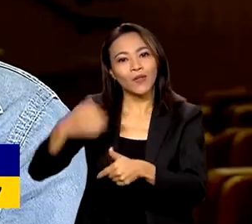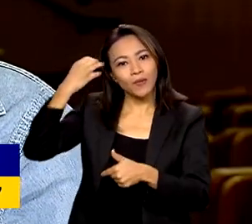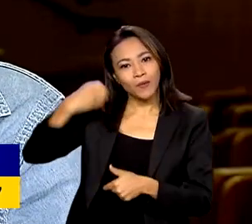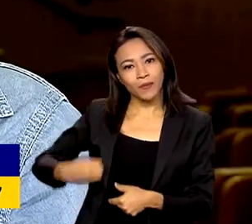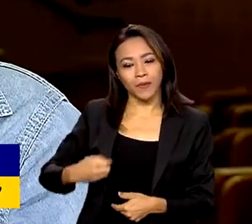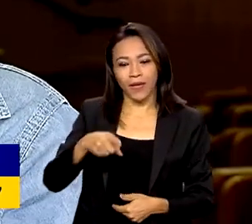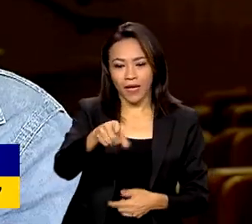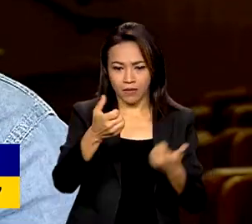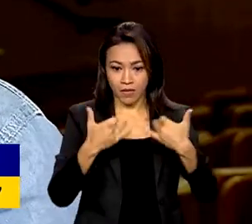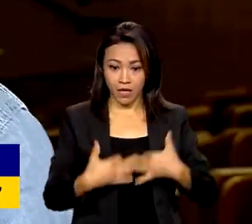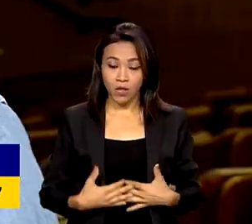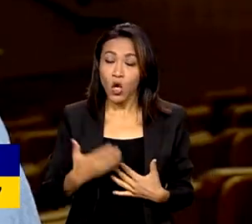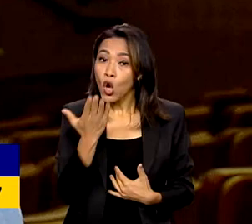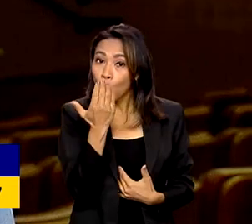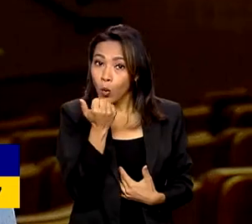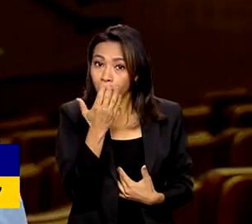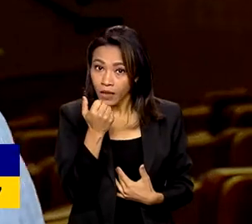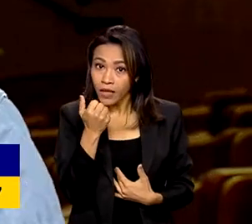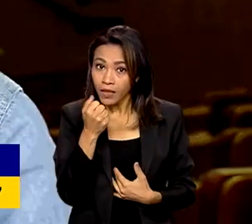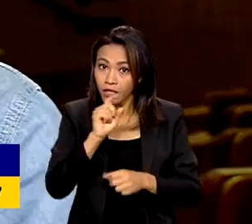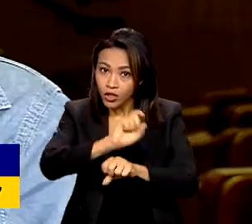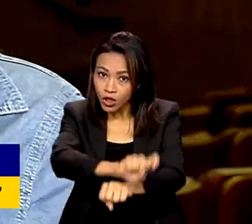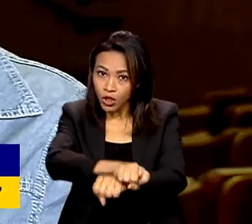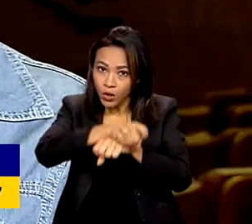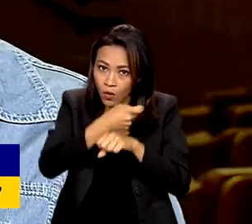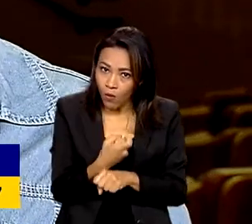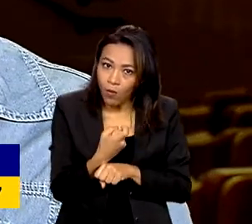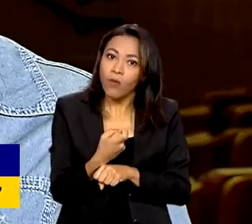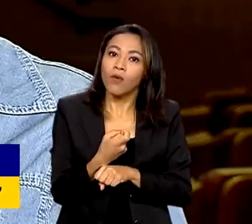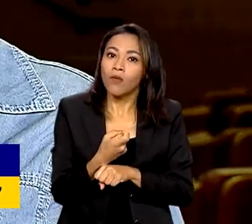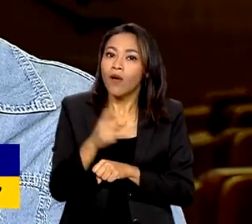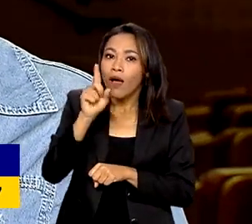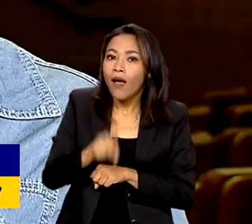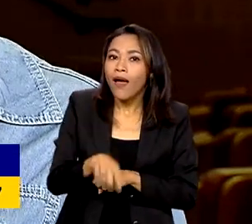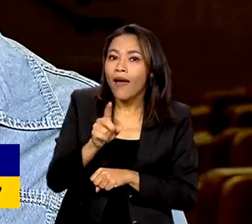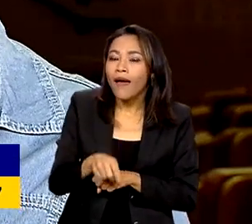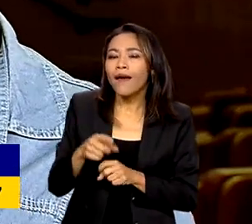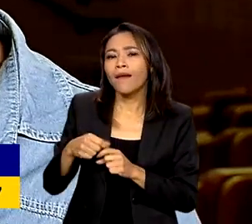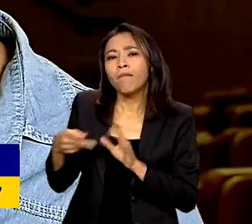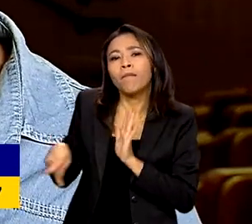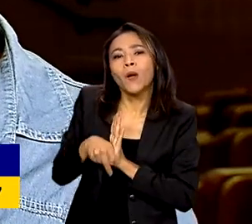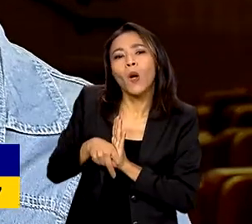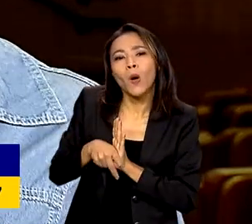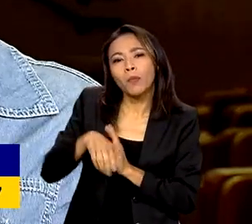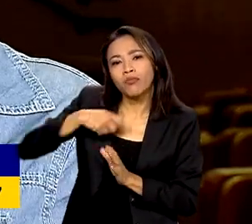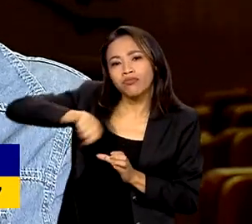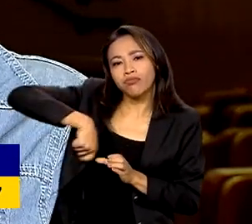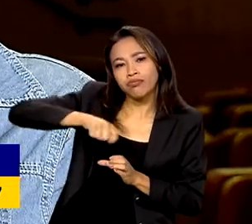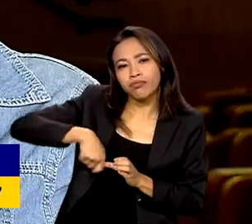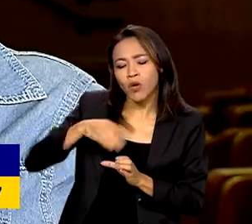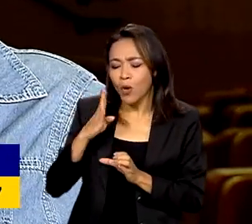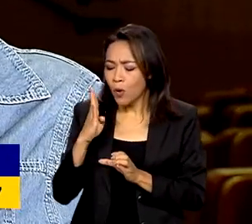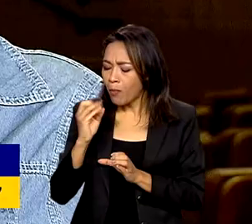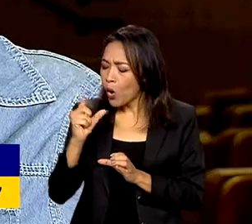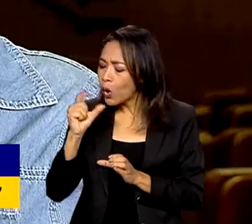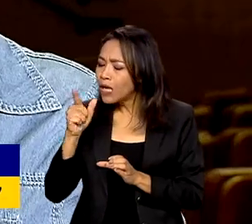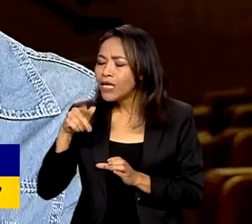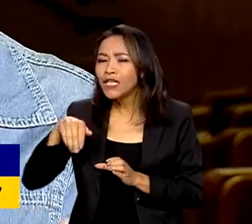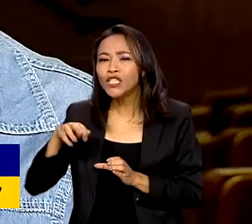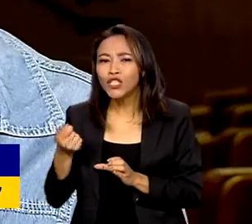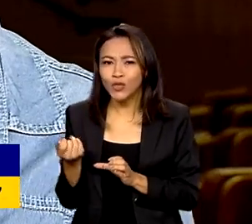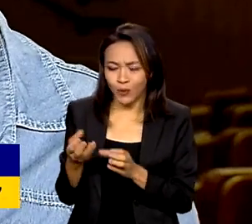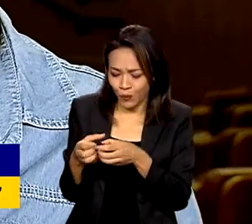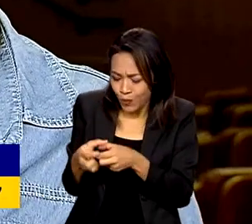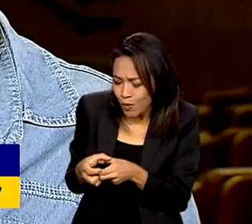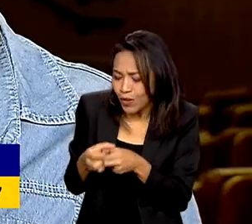território onde as pessoas pertencem né então a fruta pão a hora para nobis o bolinho com ora-pro-nóbis